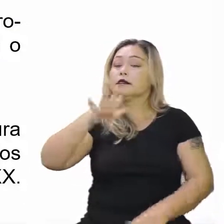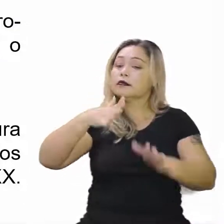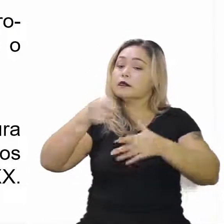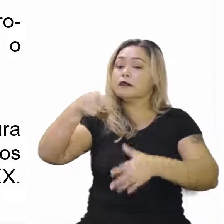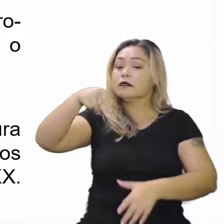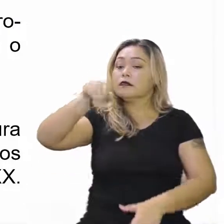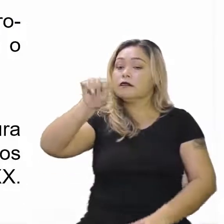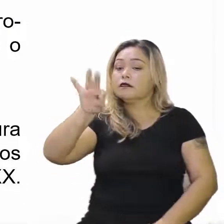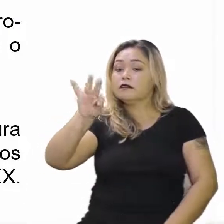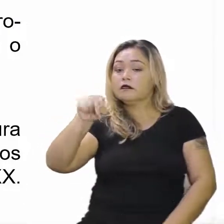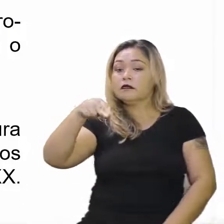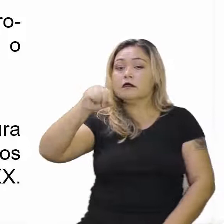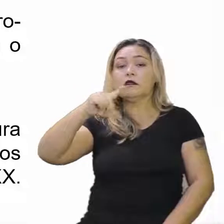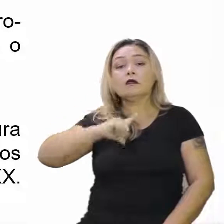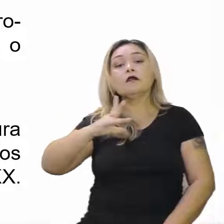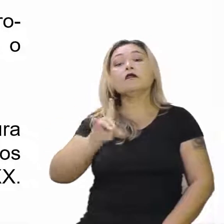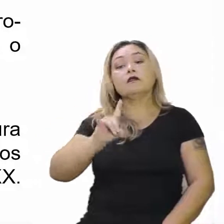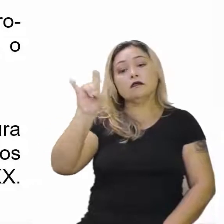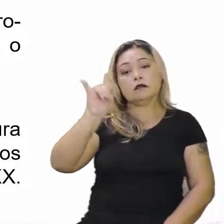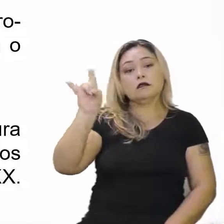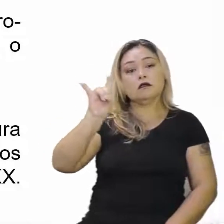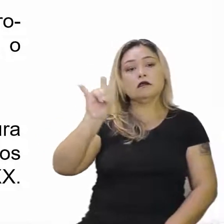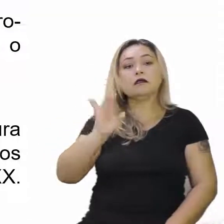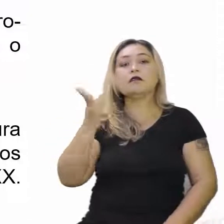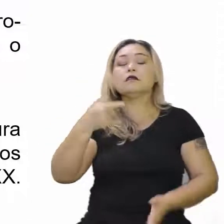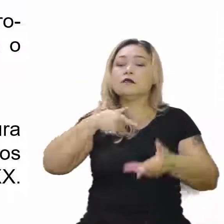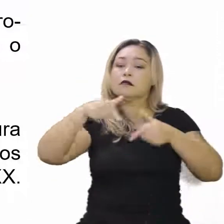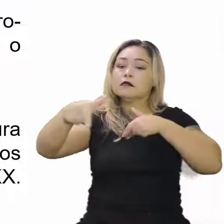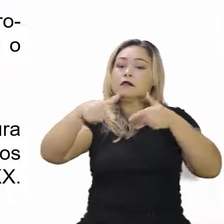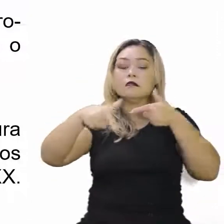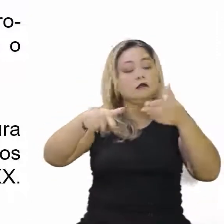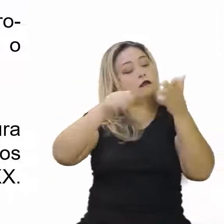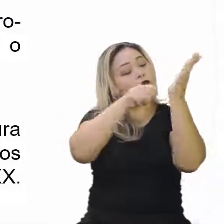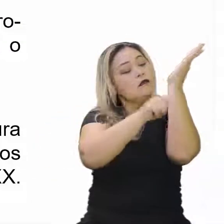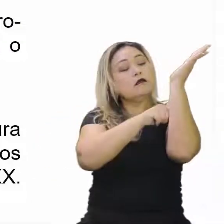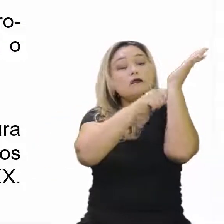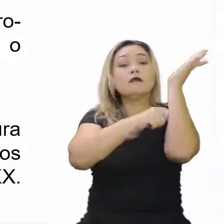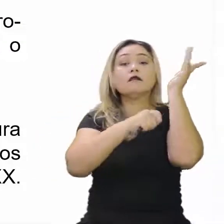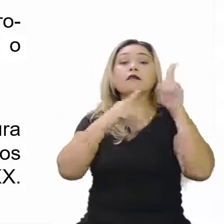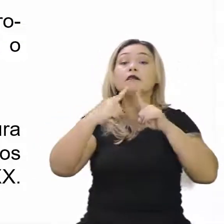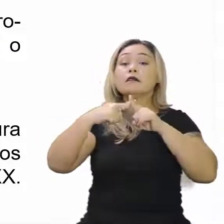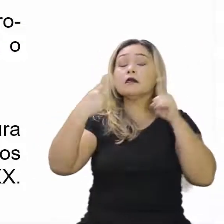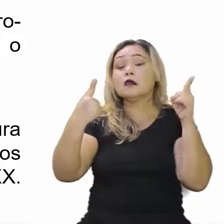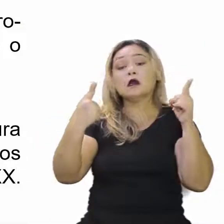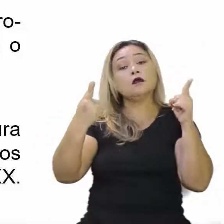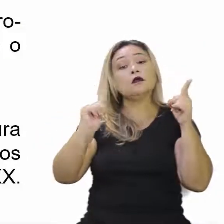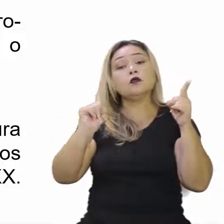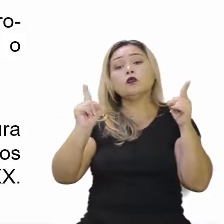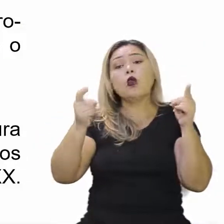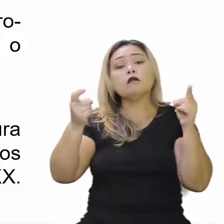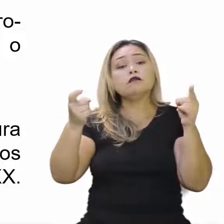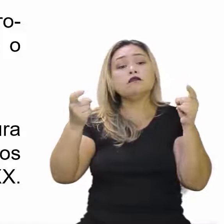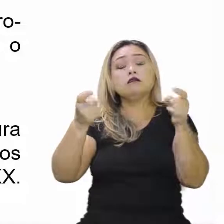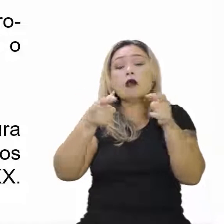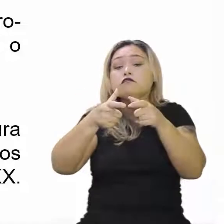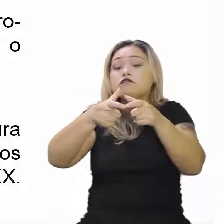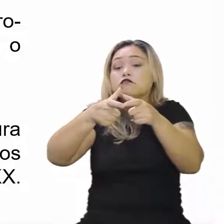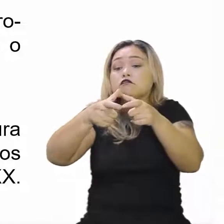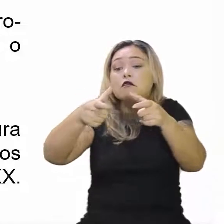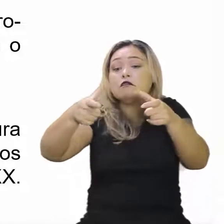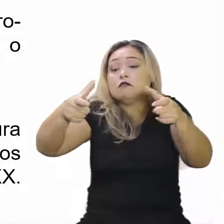basicamente nordestinos e bolivianos para o trabalho nos seringais, mas que na época não gerou